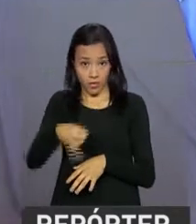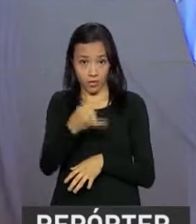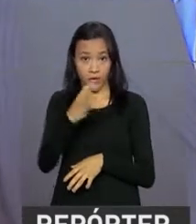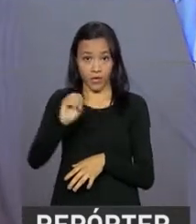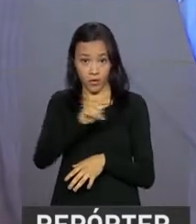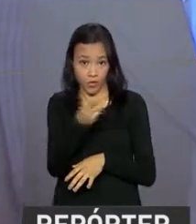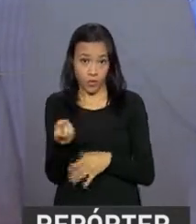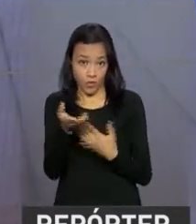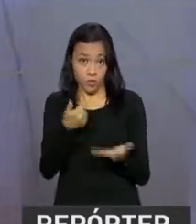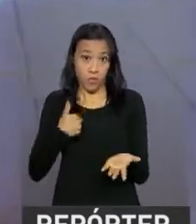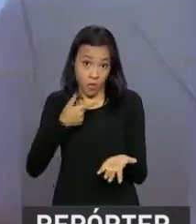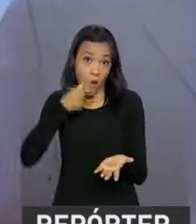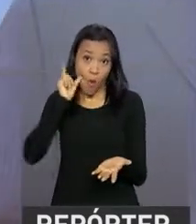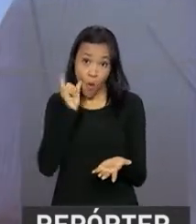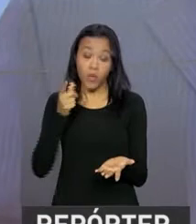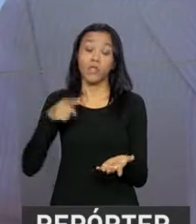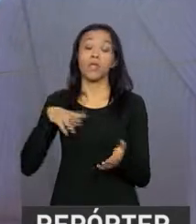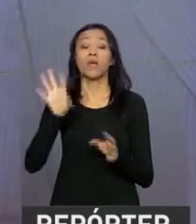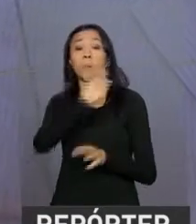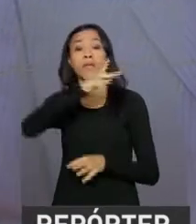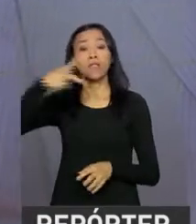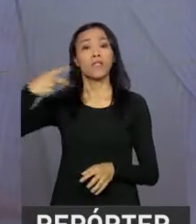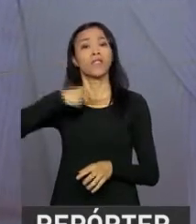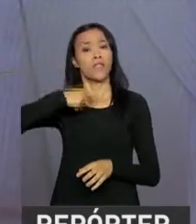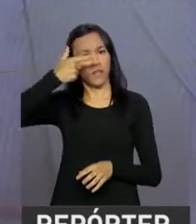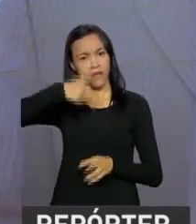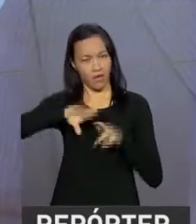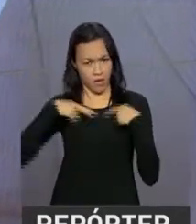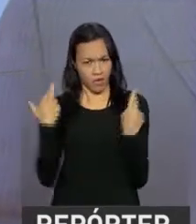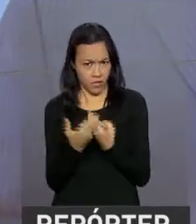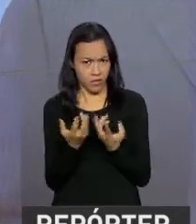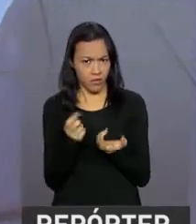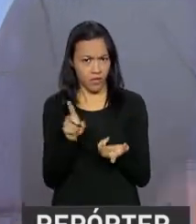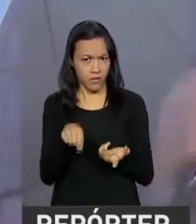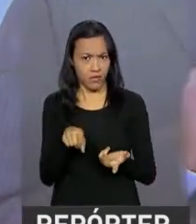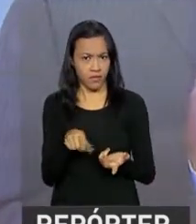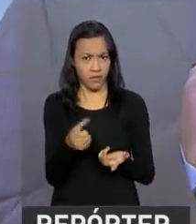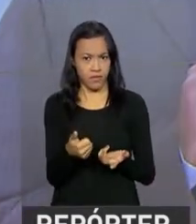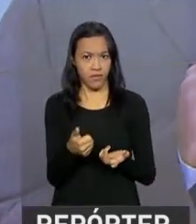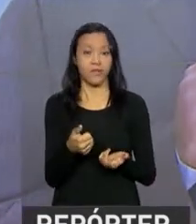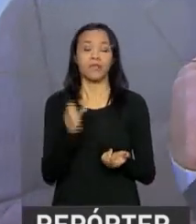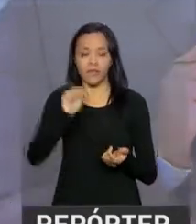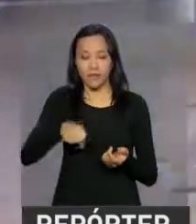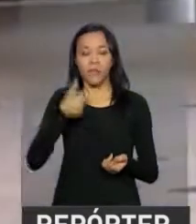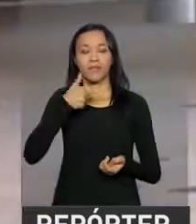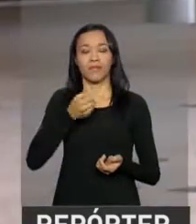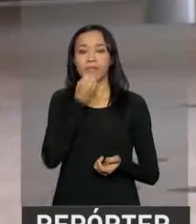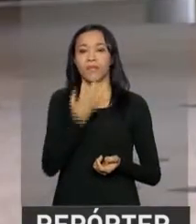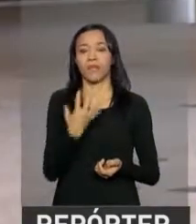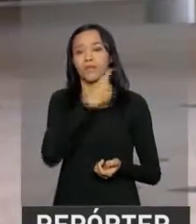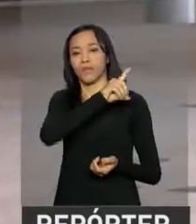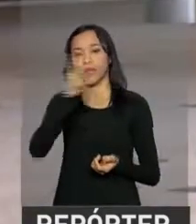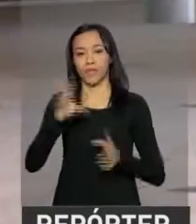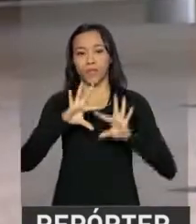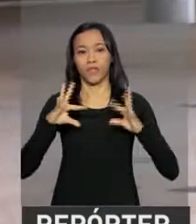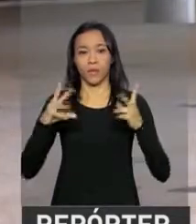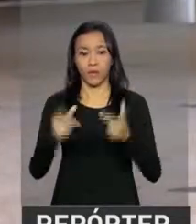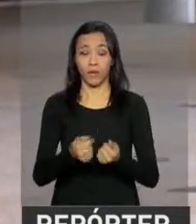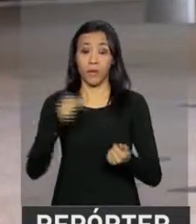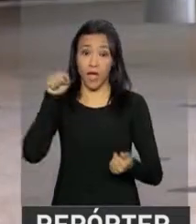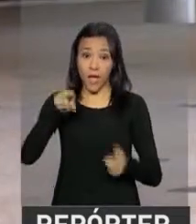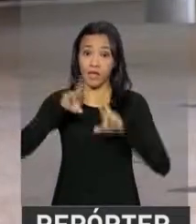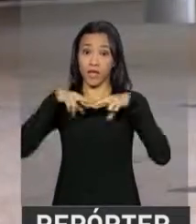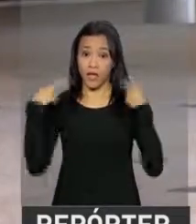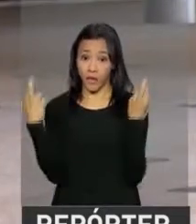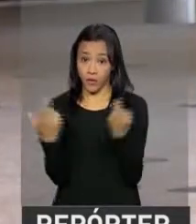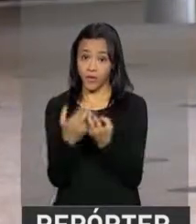Pedro. Inclusive, ontem o presidente teve uma reunião com a base aliada, é isso? Teve sim, Renata. Bom dia a você, bom dia a todos. Essa reunião